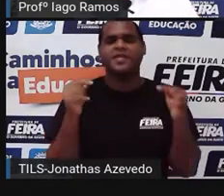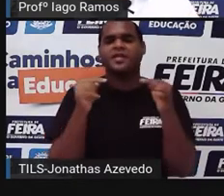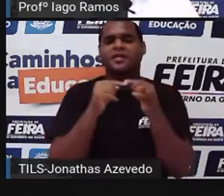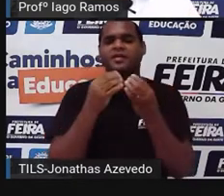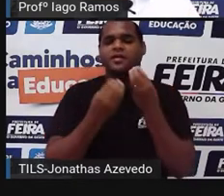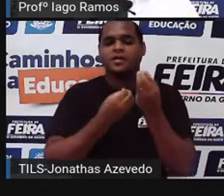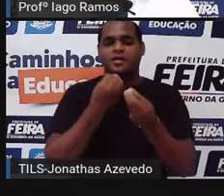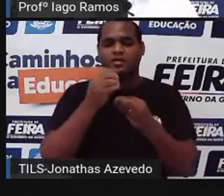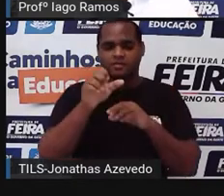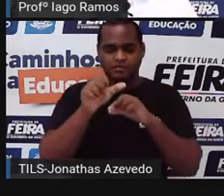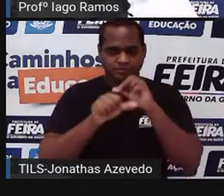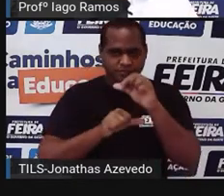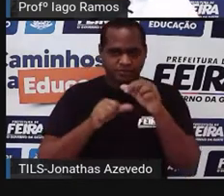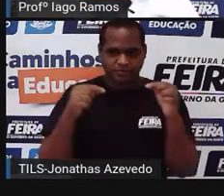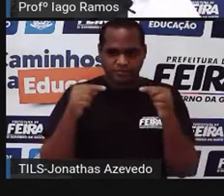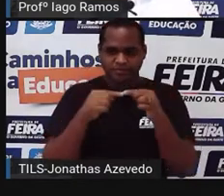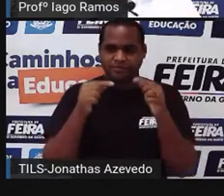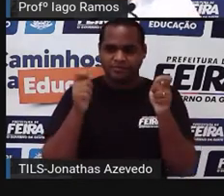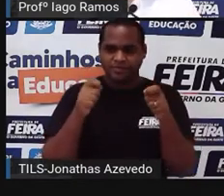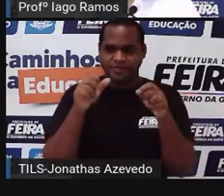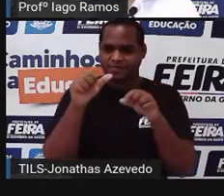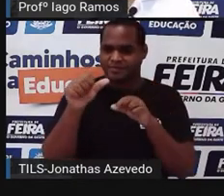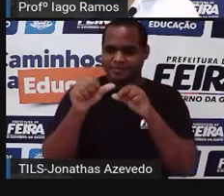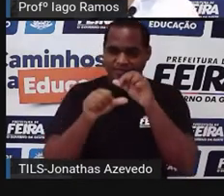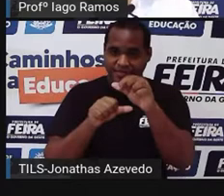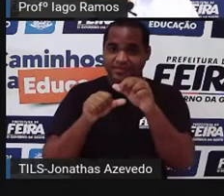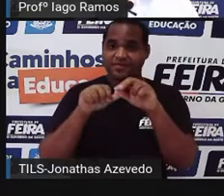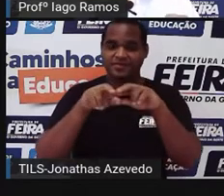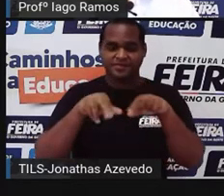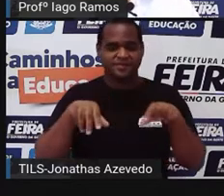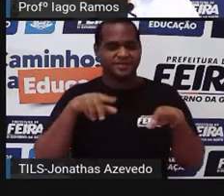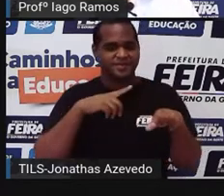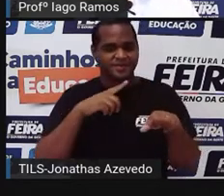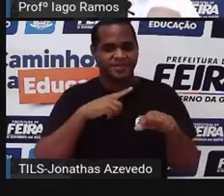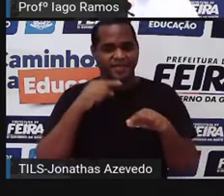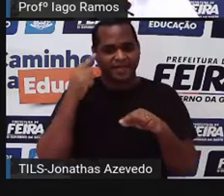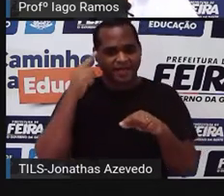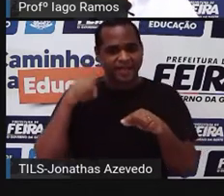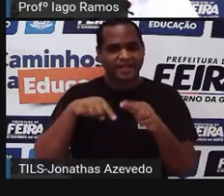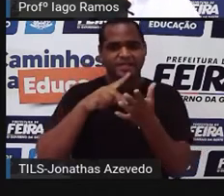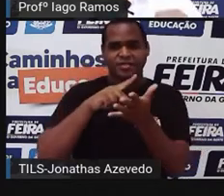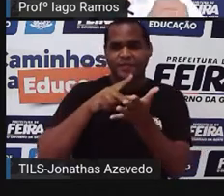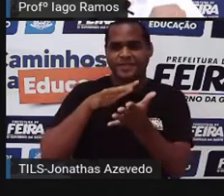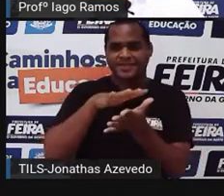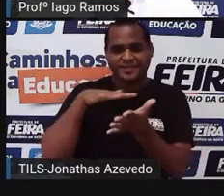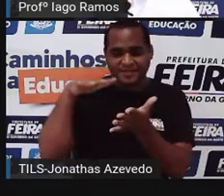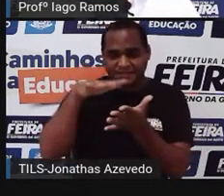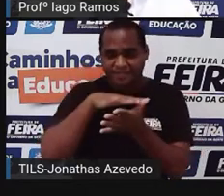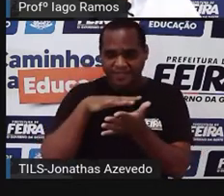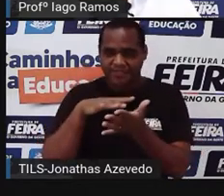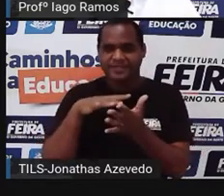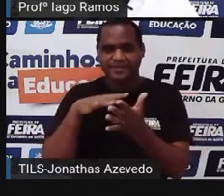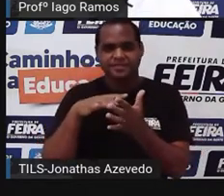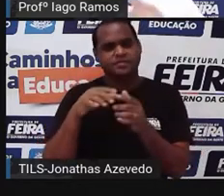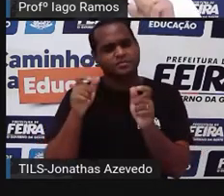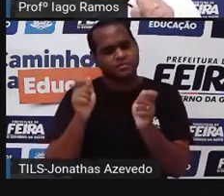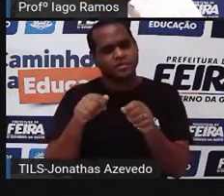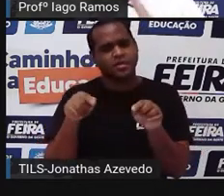podemos provocar transformações em figuras geométricas planas